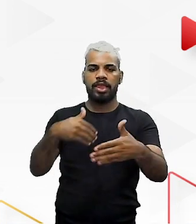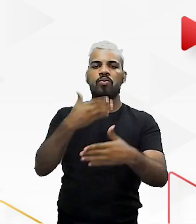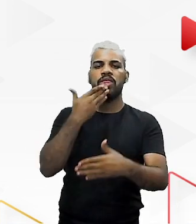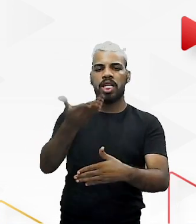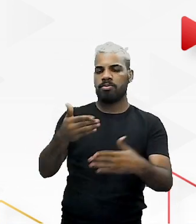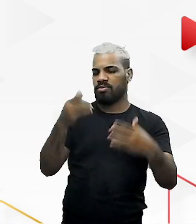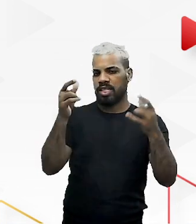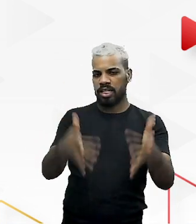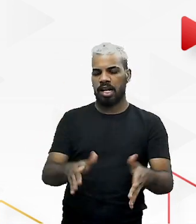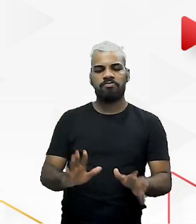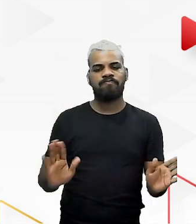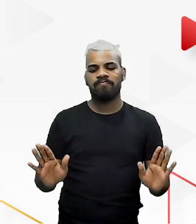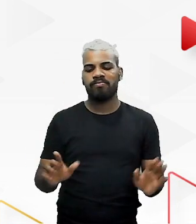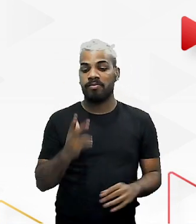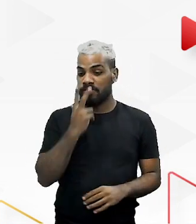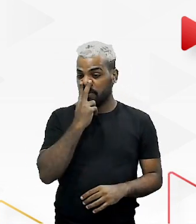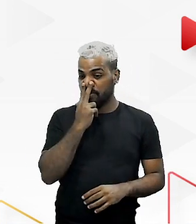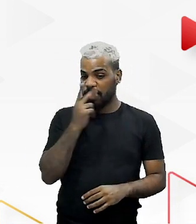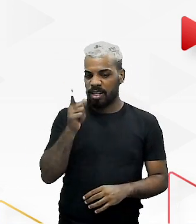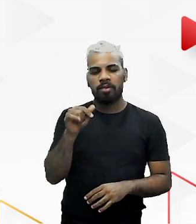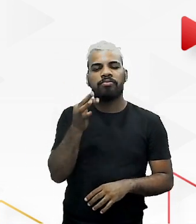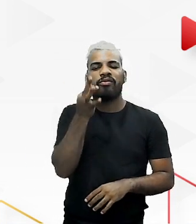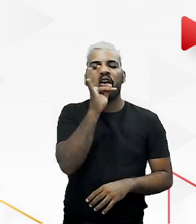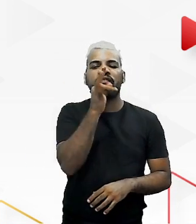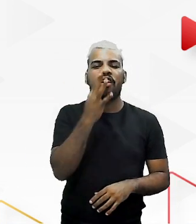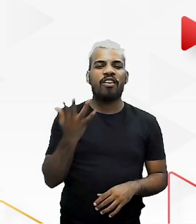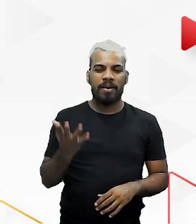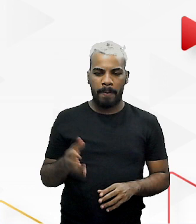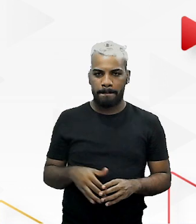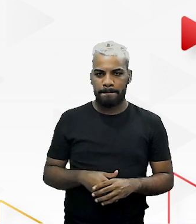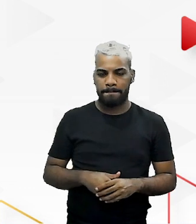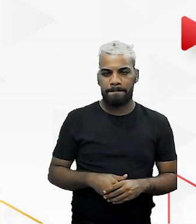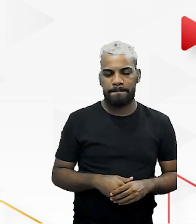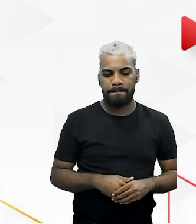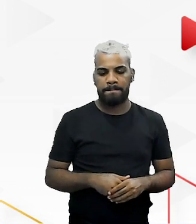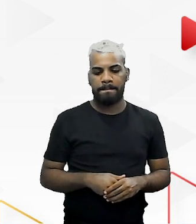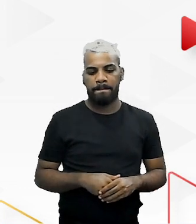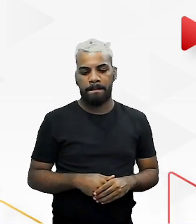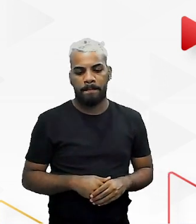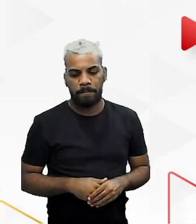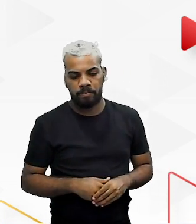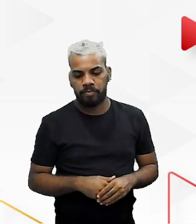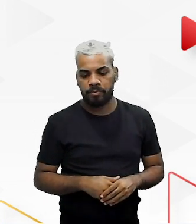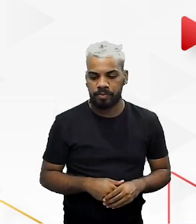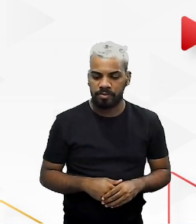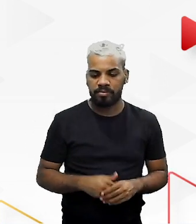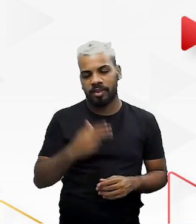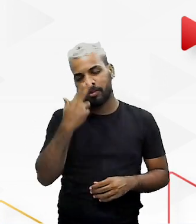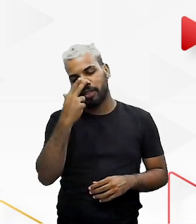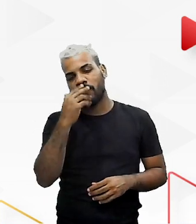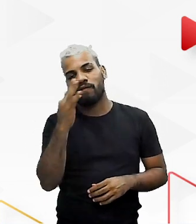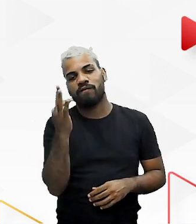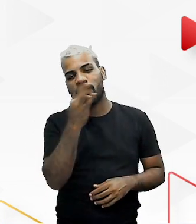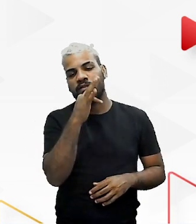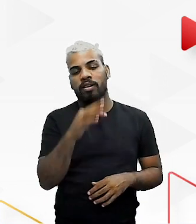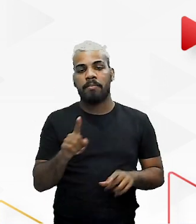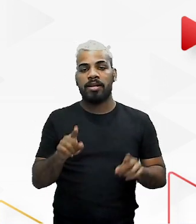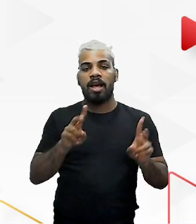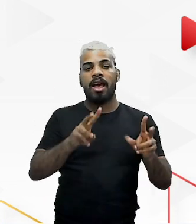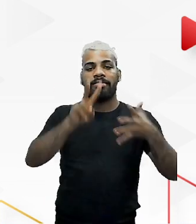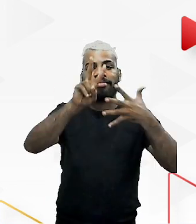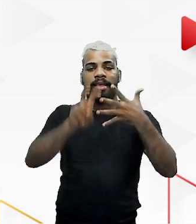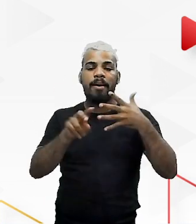sempre é como se fosse um jornalismo de fofoca, mas de uma outra temática, né? A temática